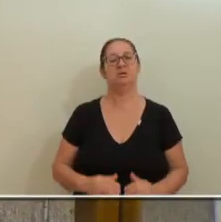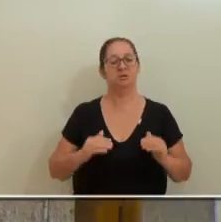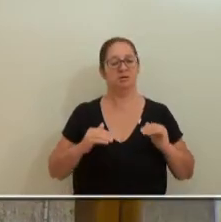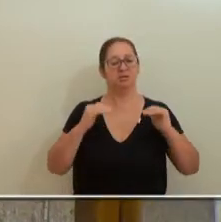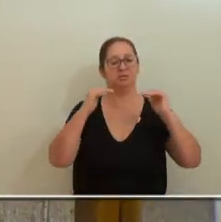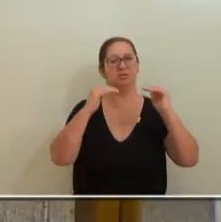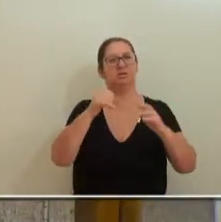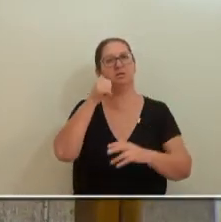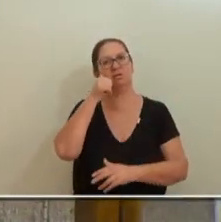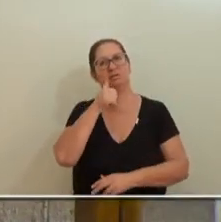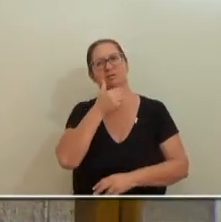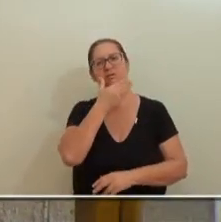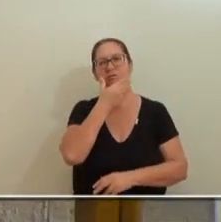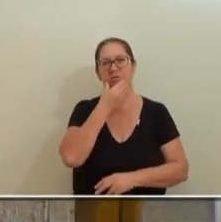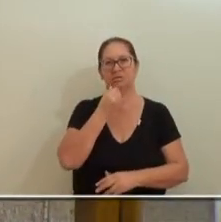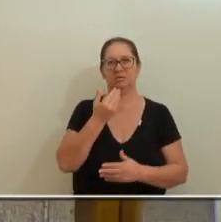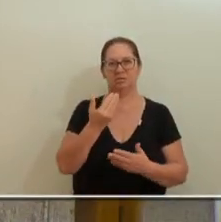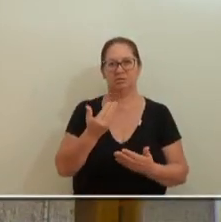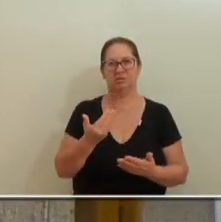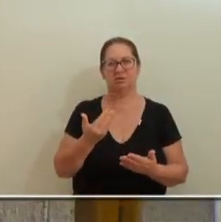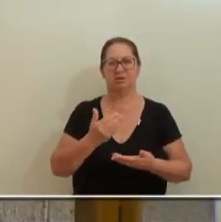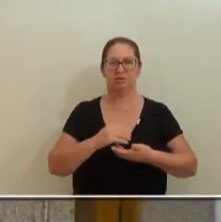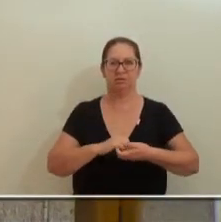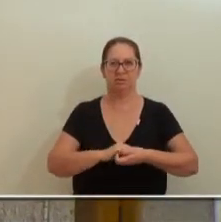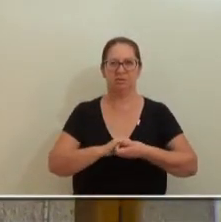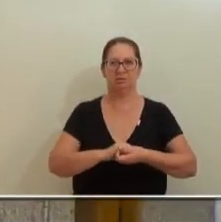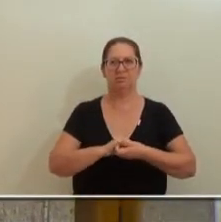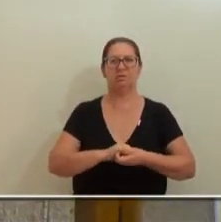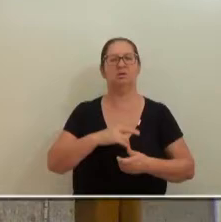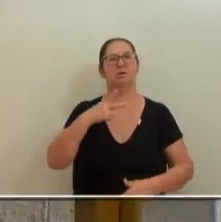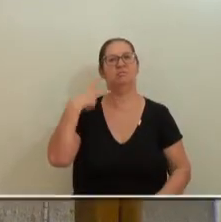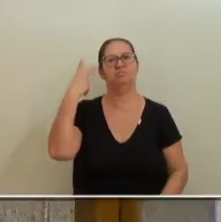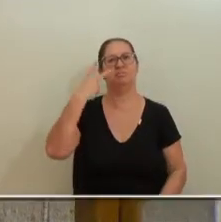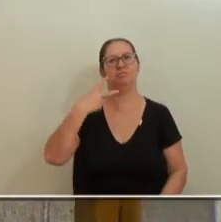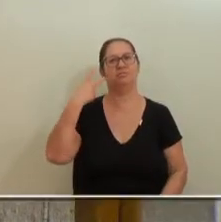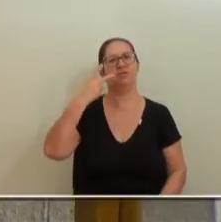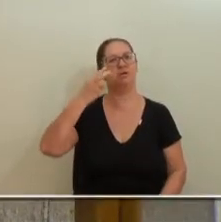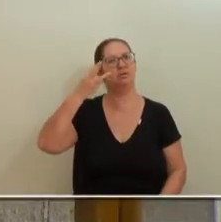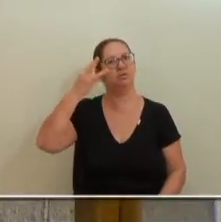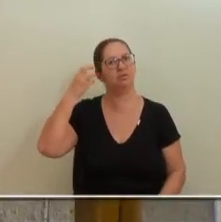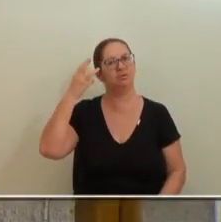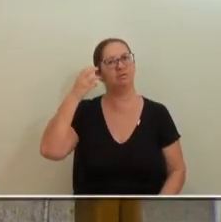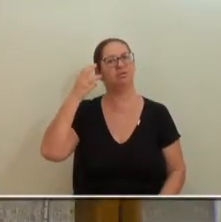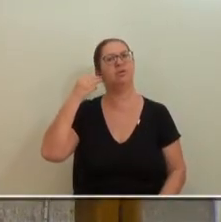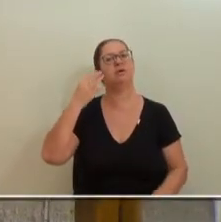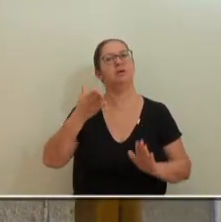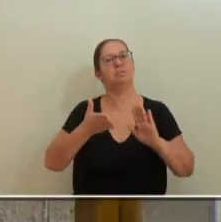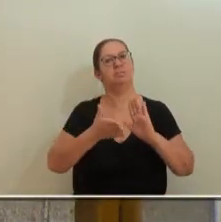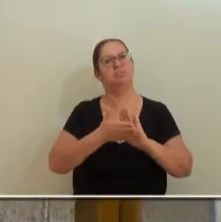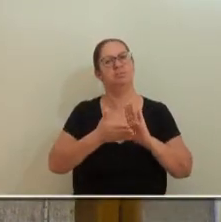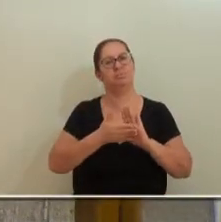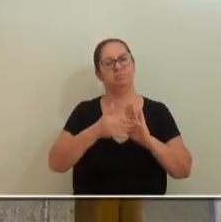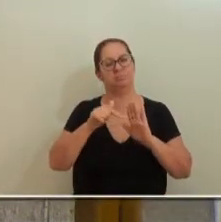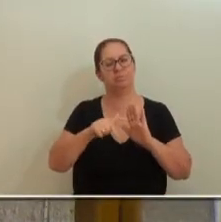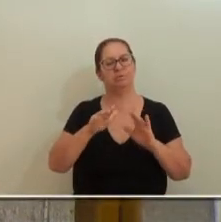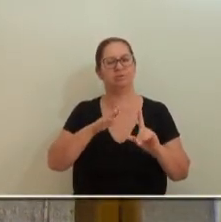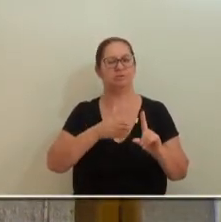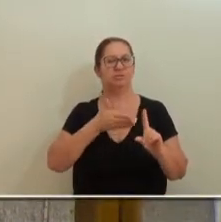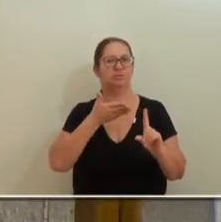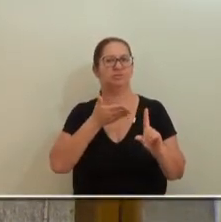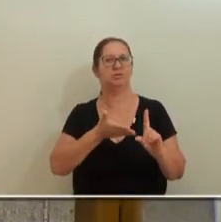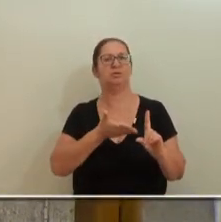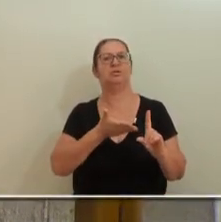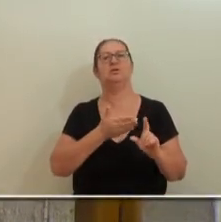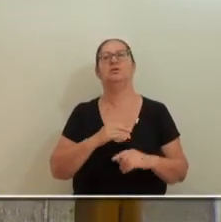Senhoras autoridades, parabenizar aí o vereador Calito pela iniciativa, por essa grande